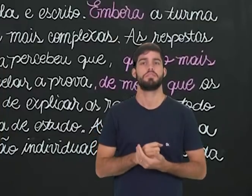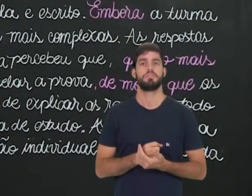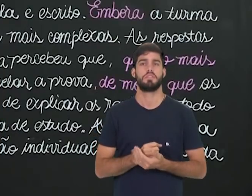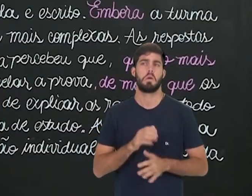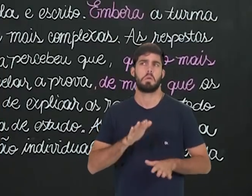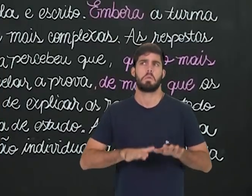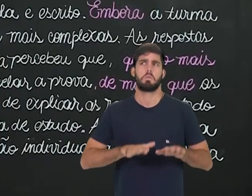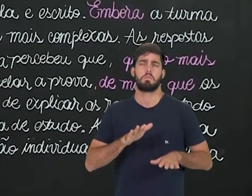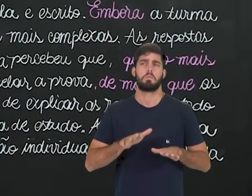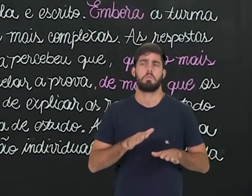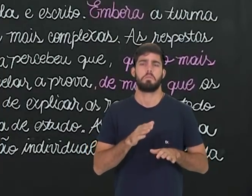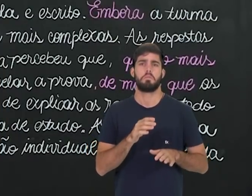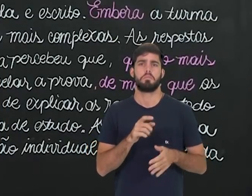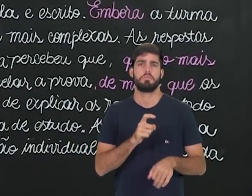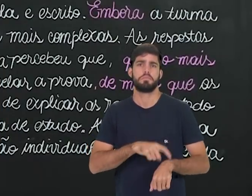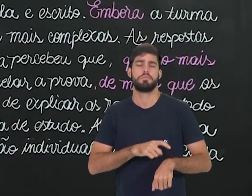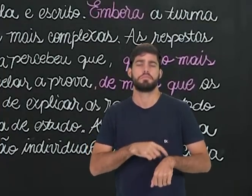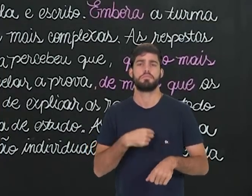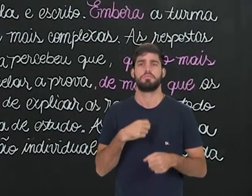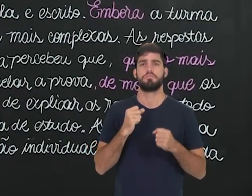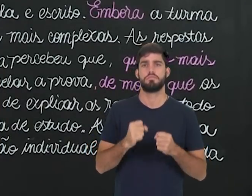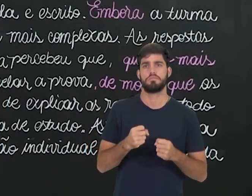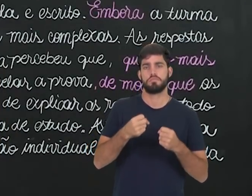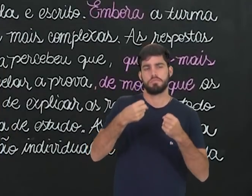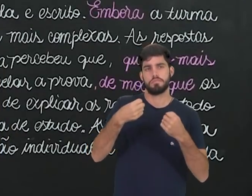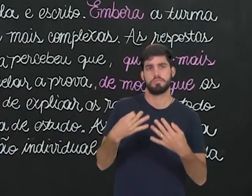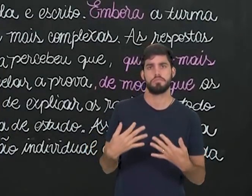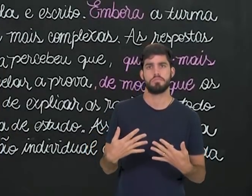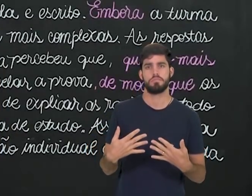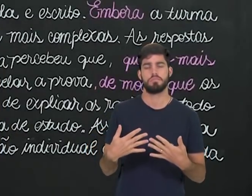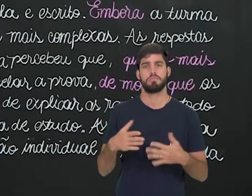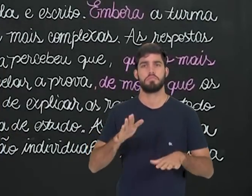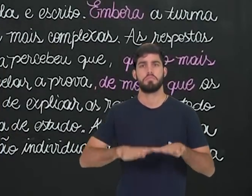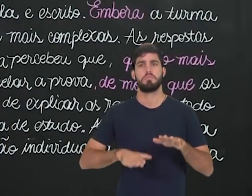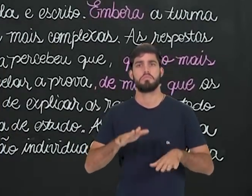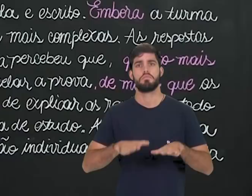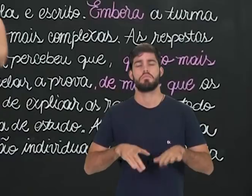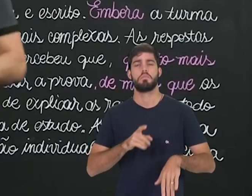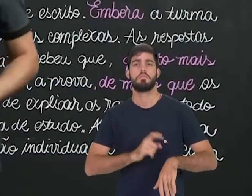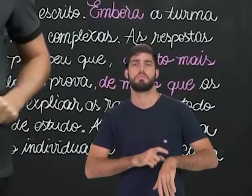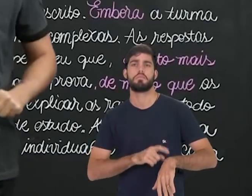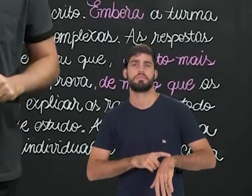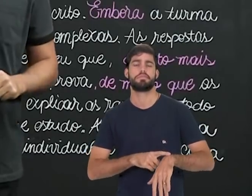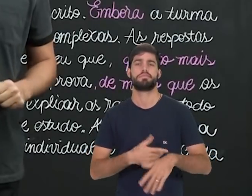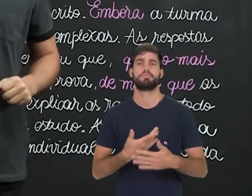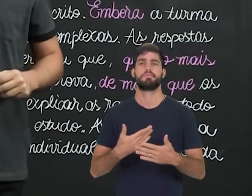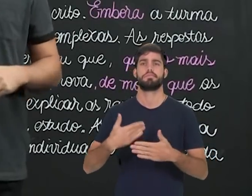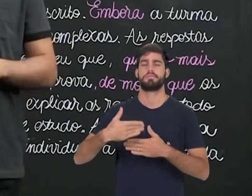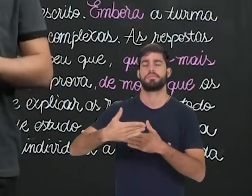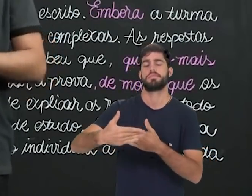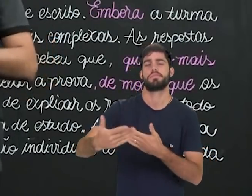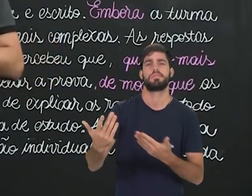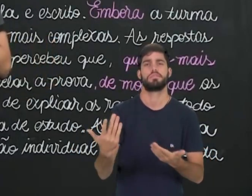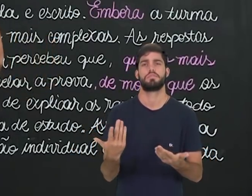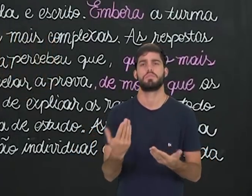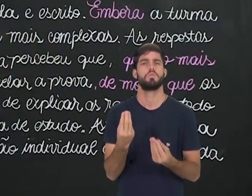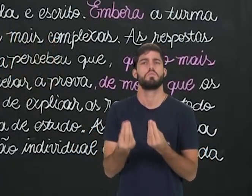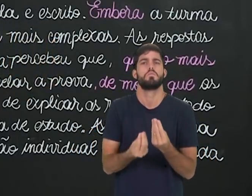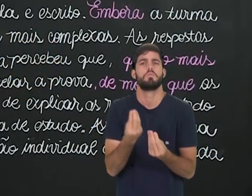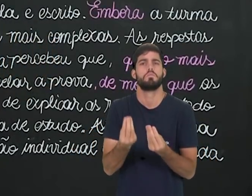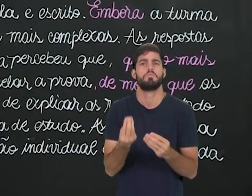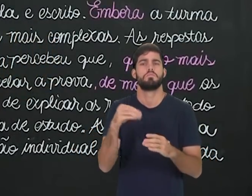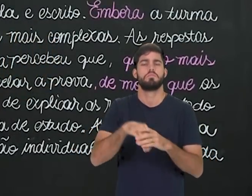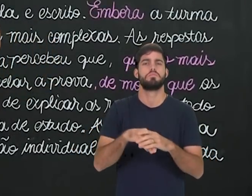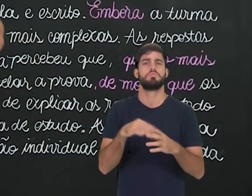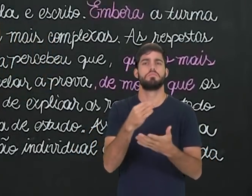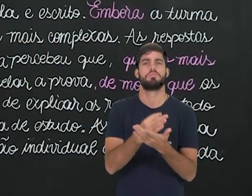querer apresentar uma ideia de circunstância de tempo, de causa, de consequência. Como é que você vai fazer isso